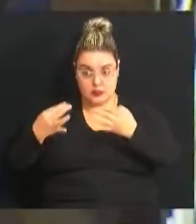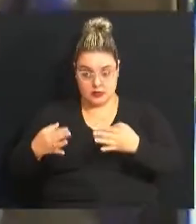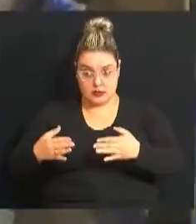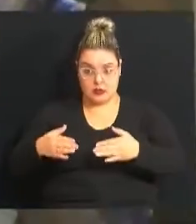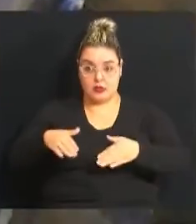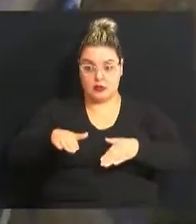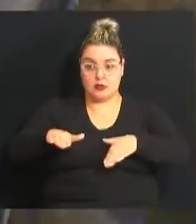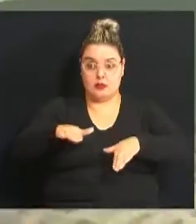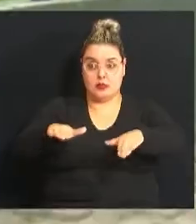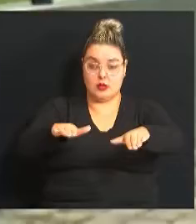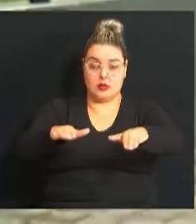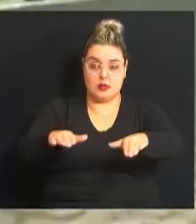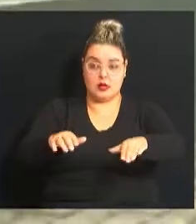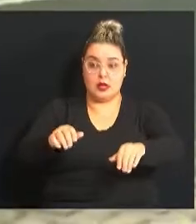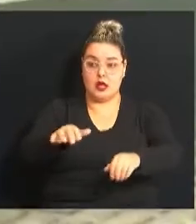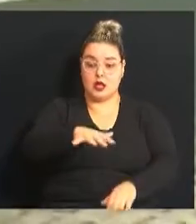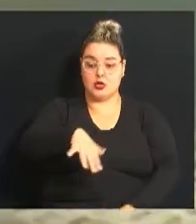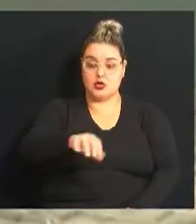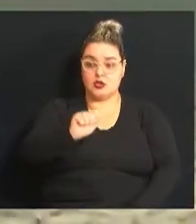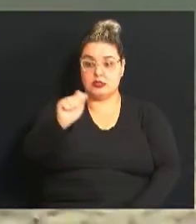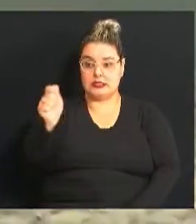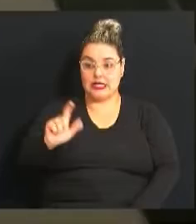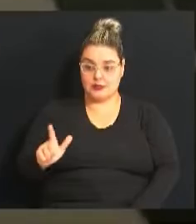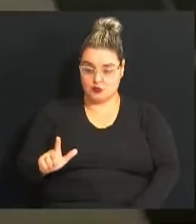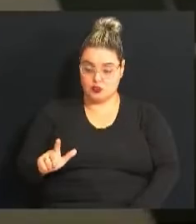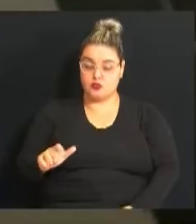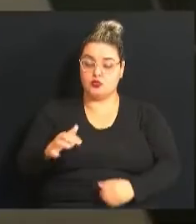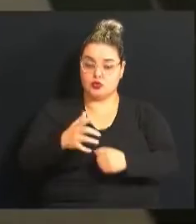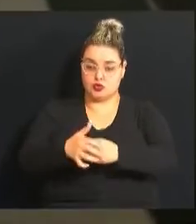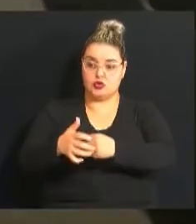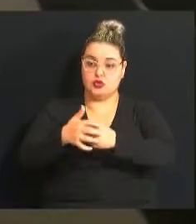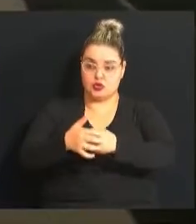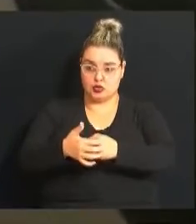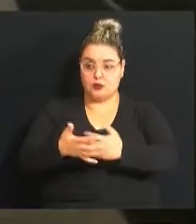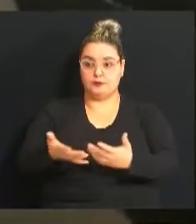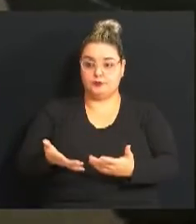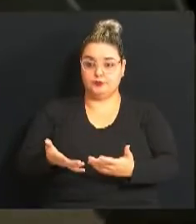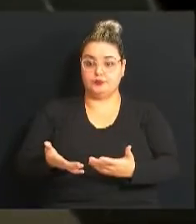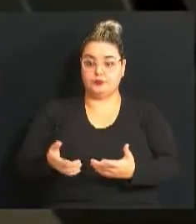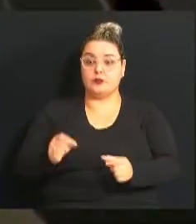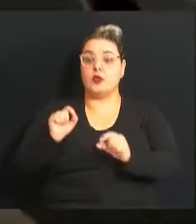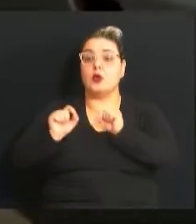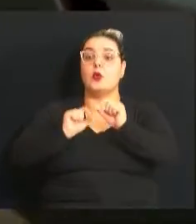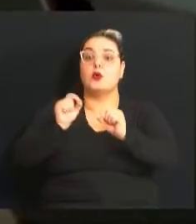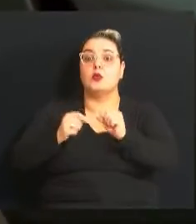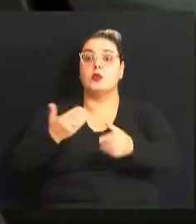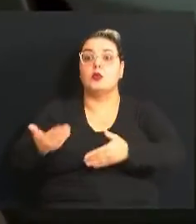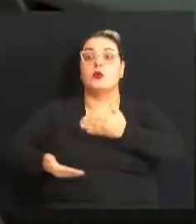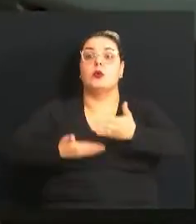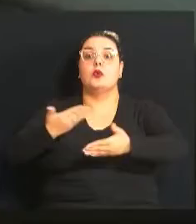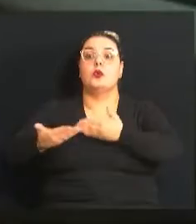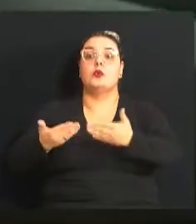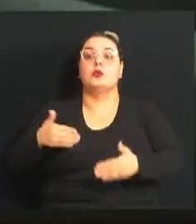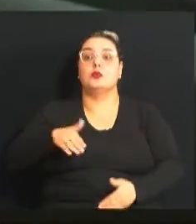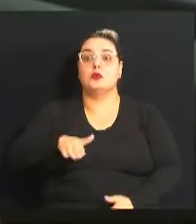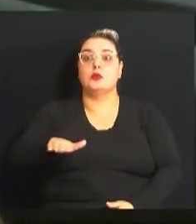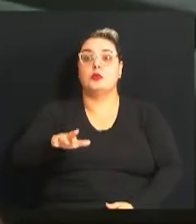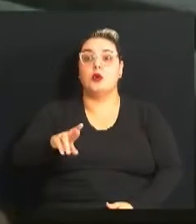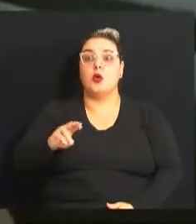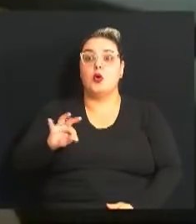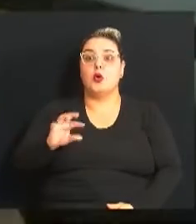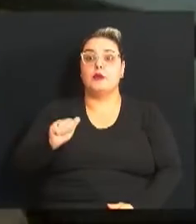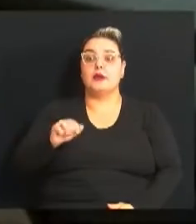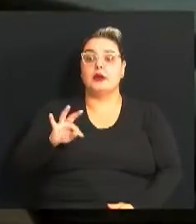Azul Digital, um processo de modernização do Zona Azul que se trata de um serviço de estacionamento rotativo,